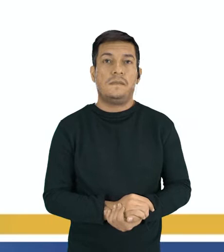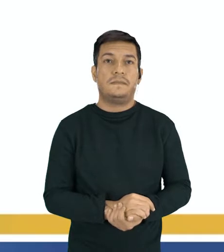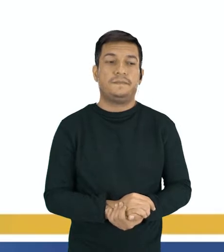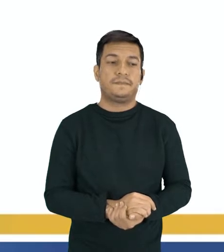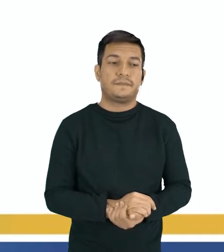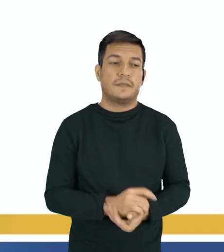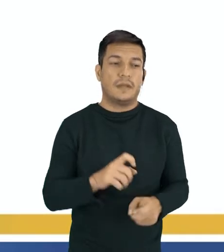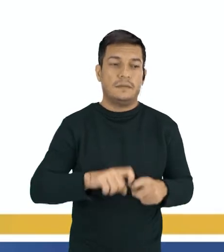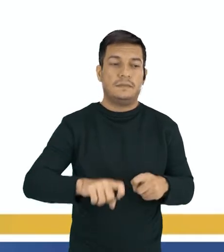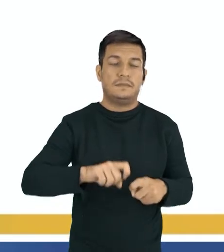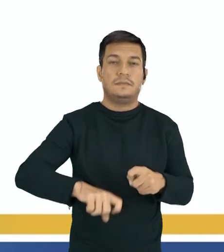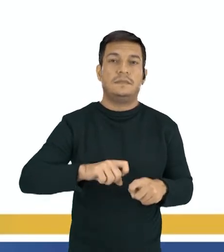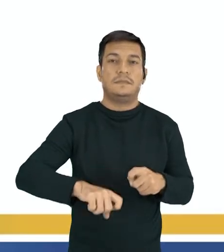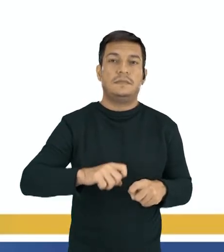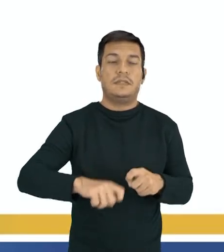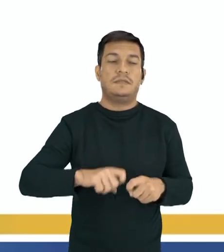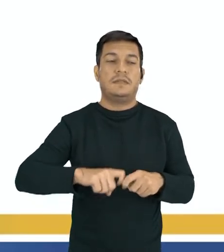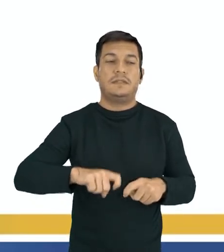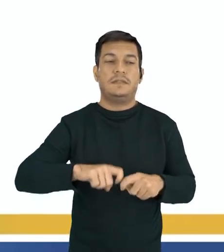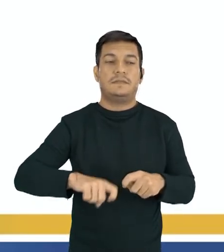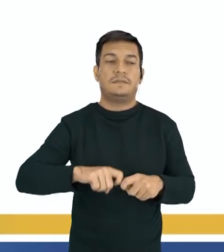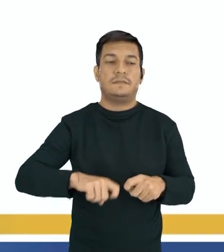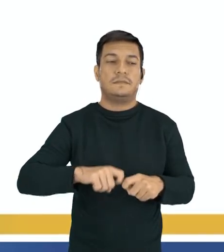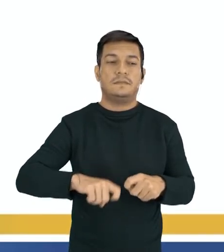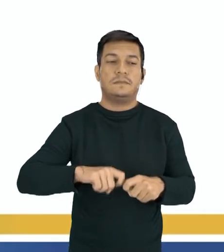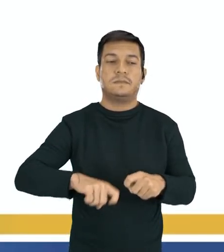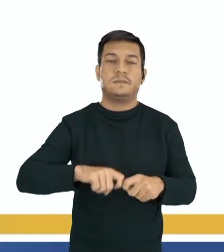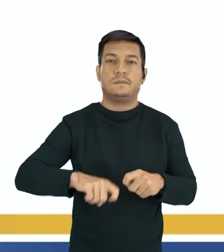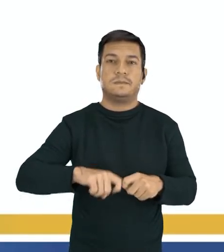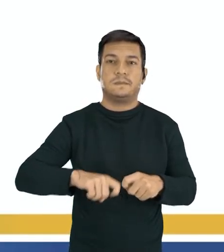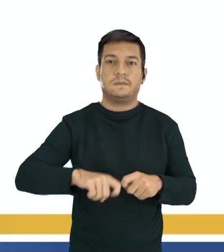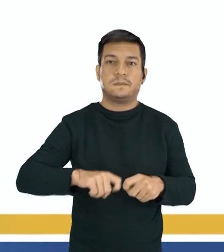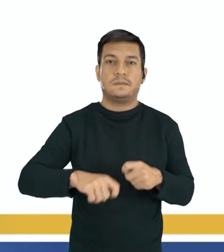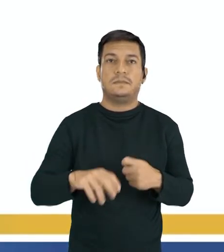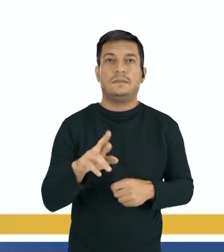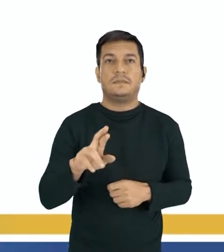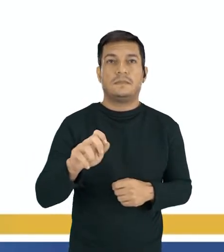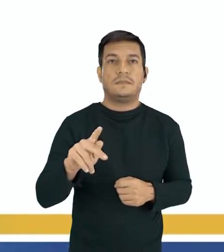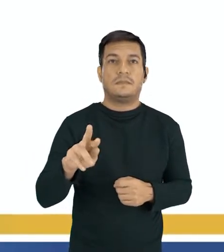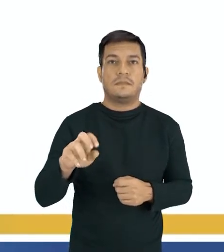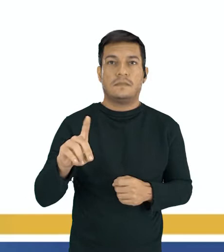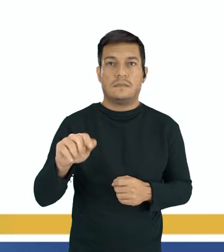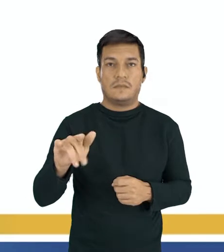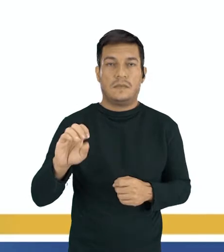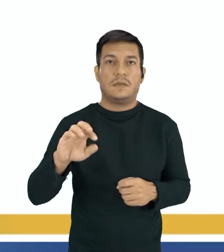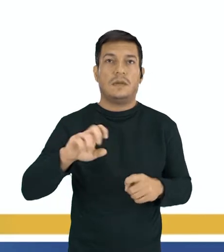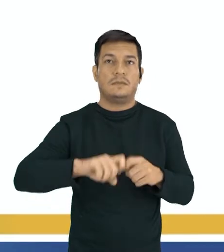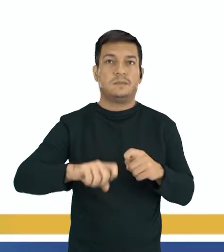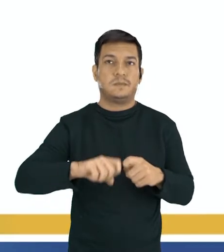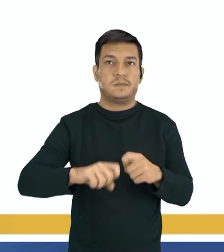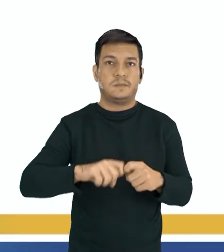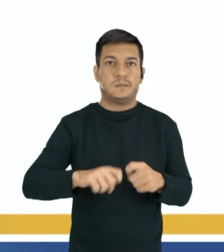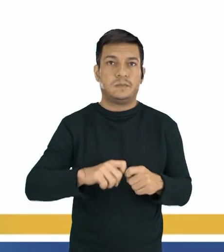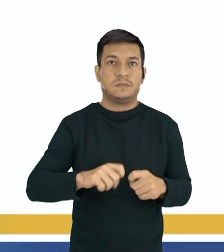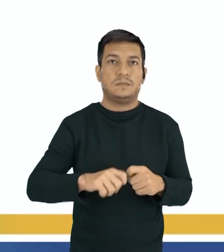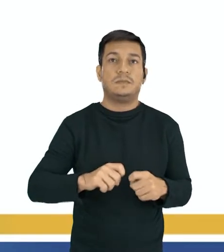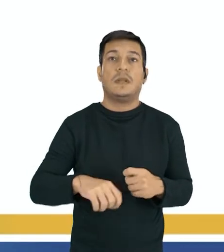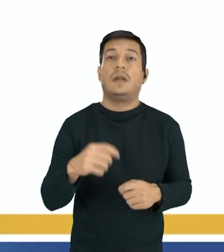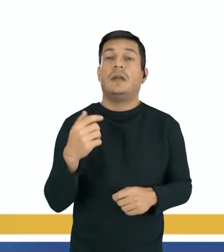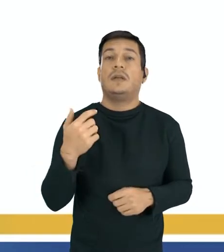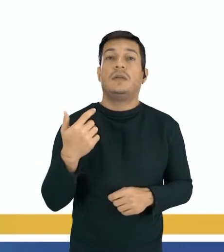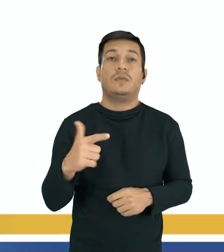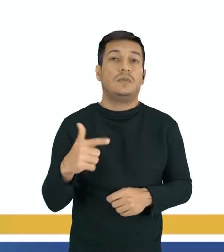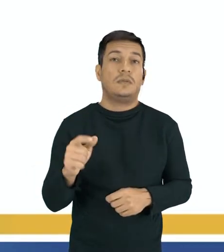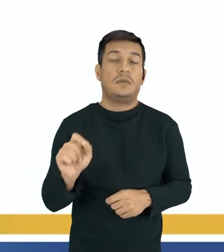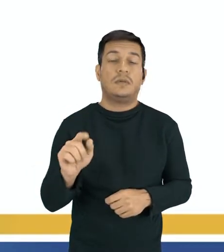Reprodução sexuada. Vamos agora diferenciar da reprodução assexuada. Principal diferença, a sexuada não envolve a